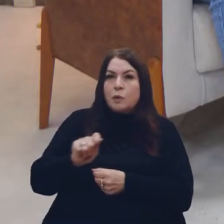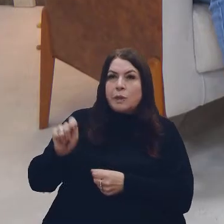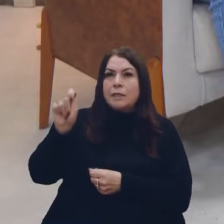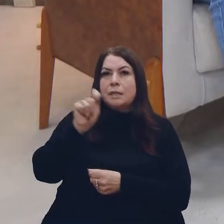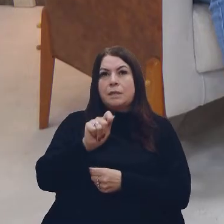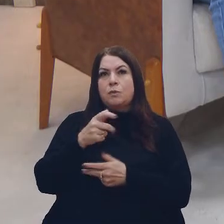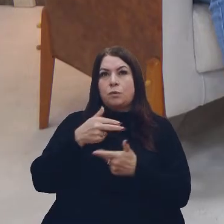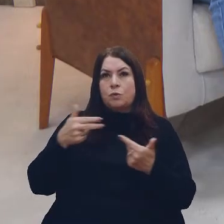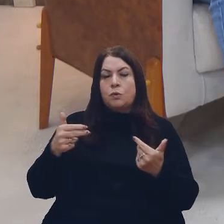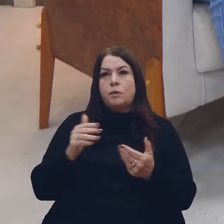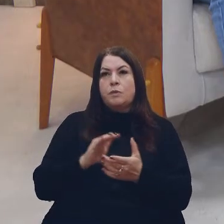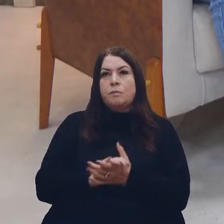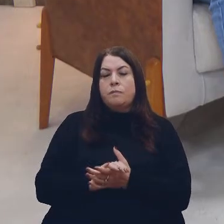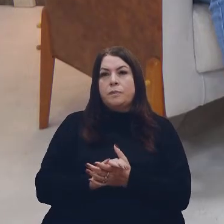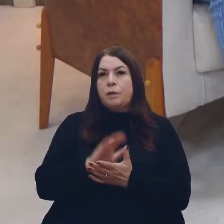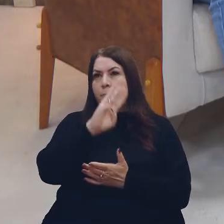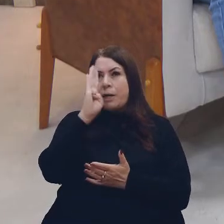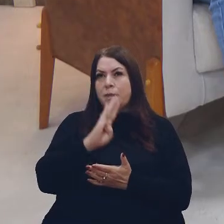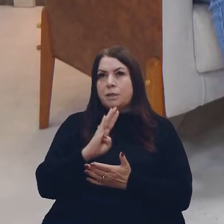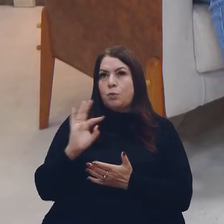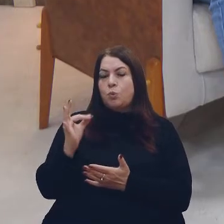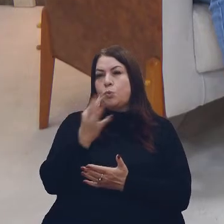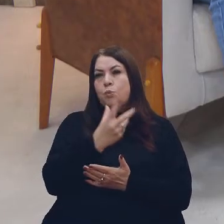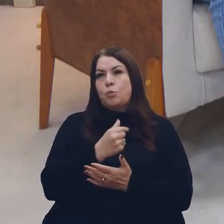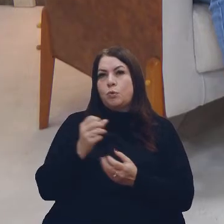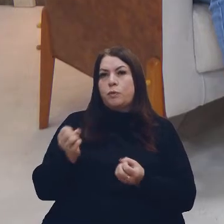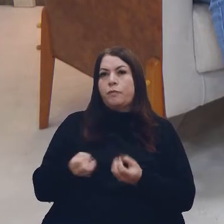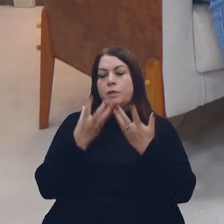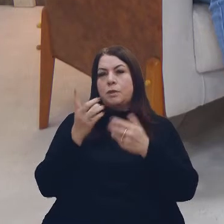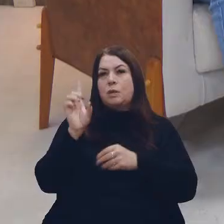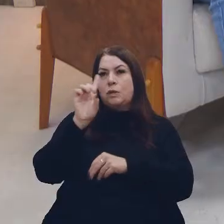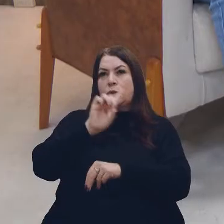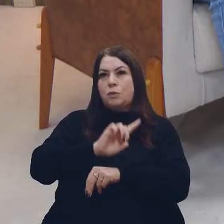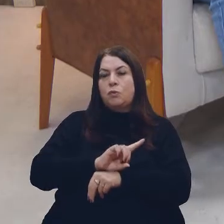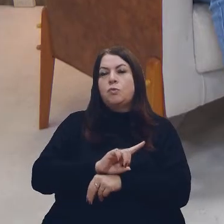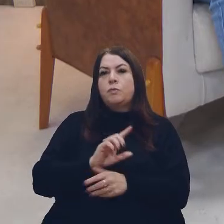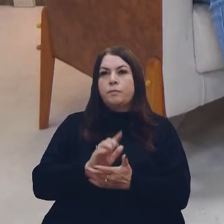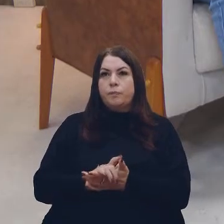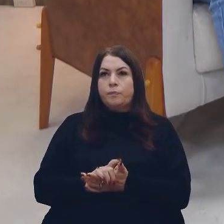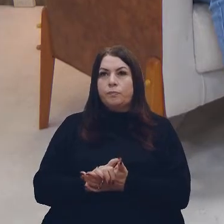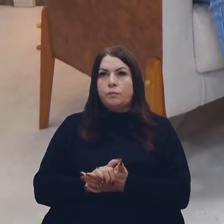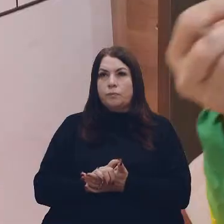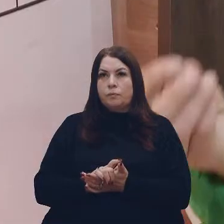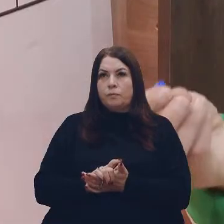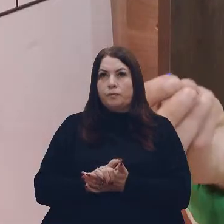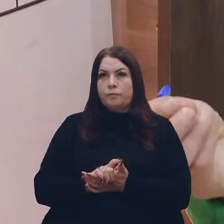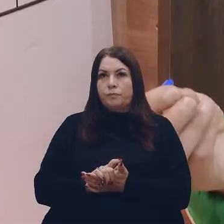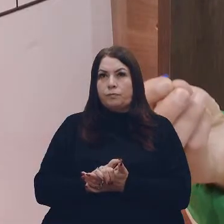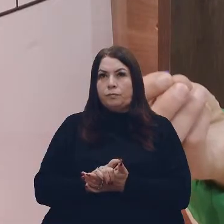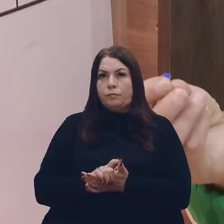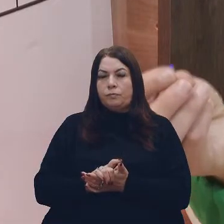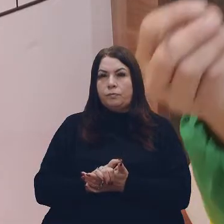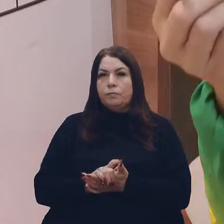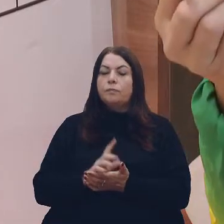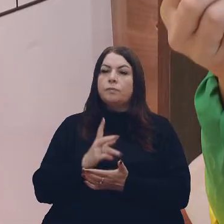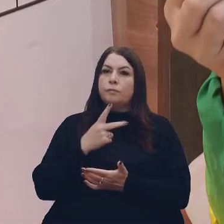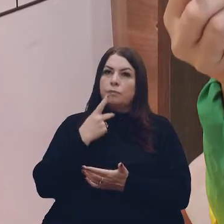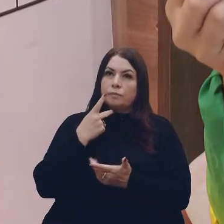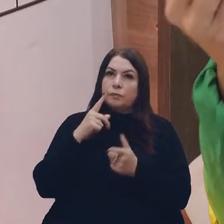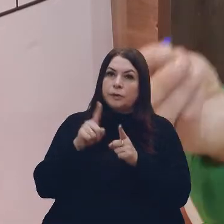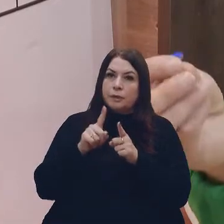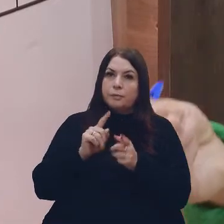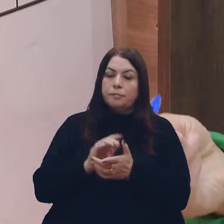associações e outras coisas que Brasil afora comemora nesse dia, né? Que é E aí falar